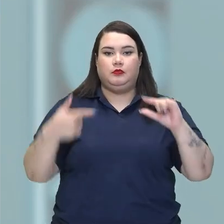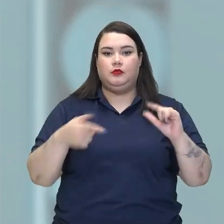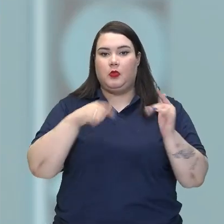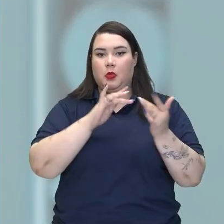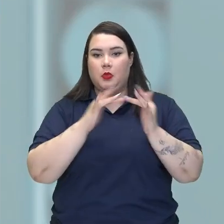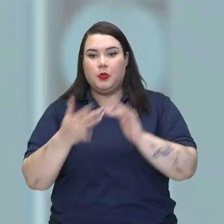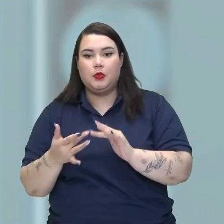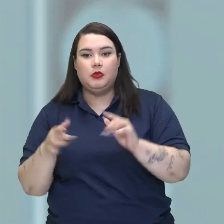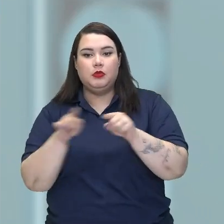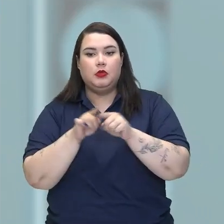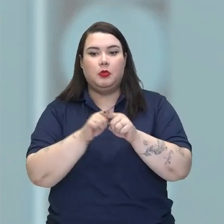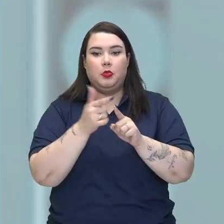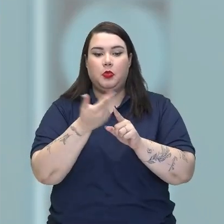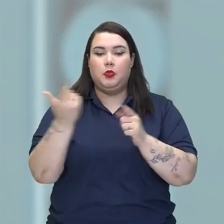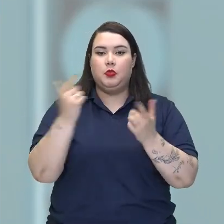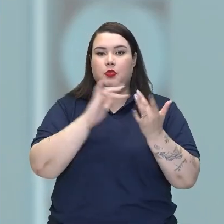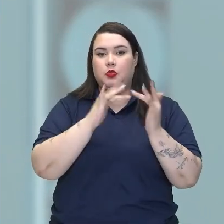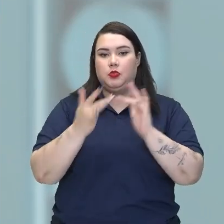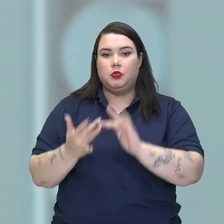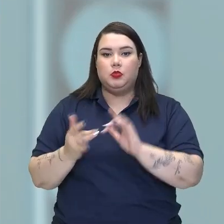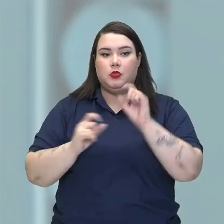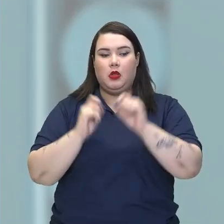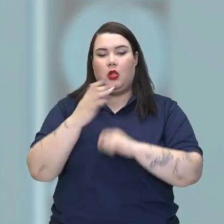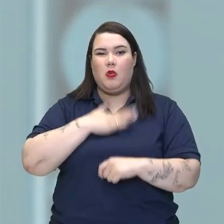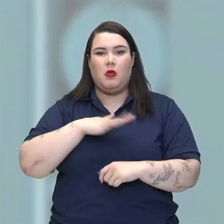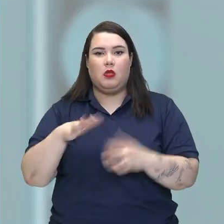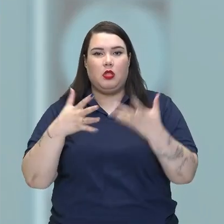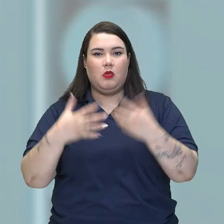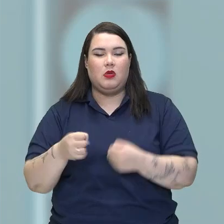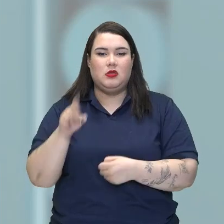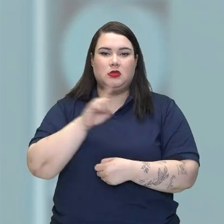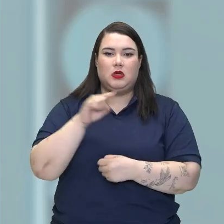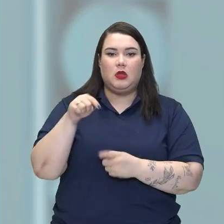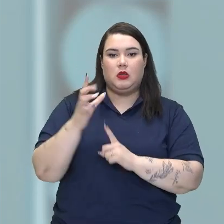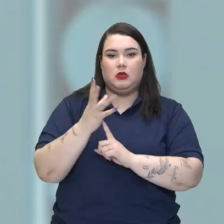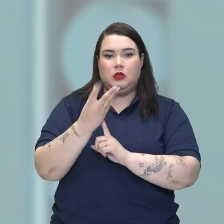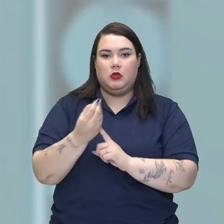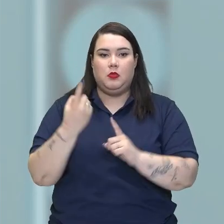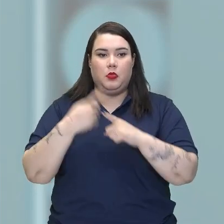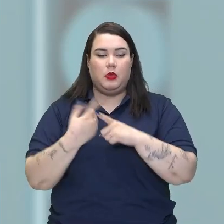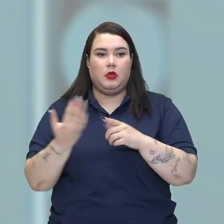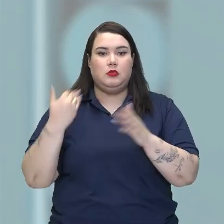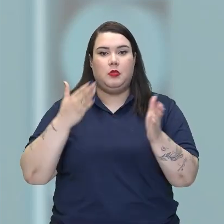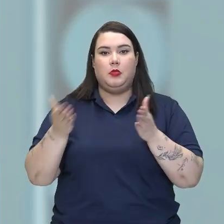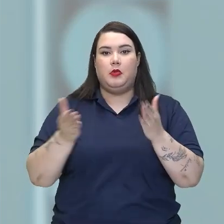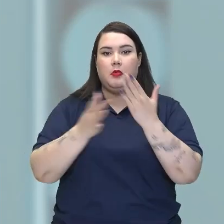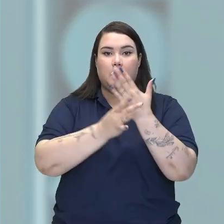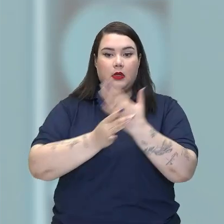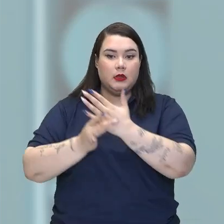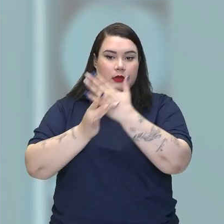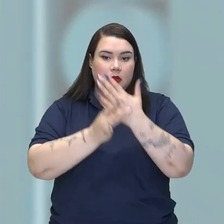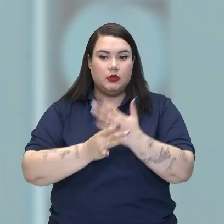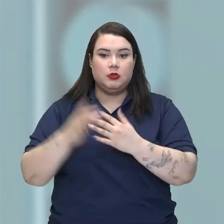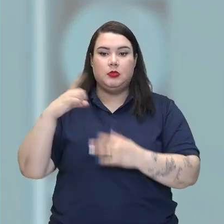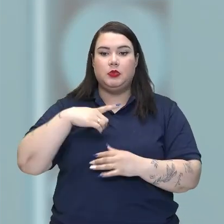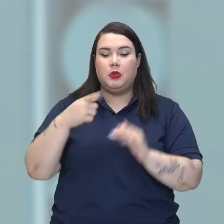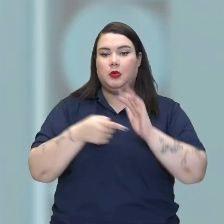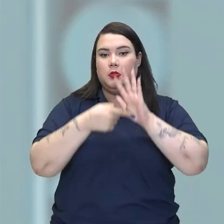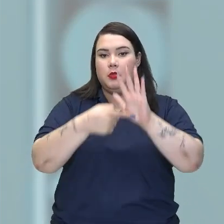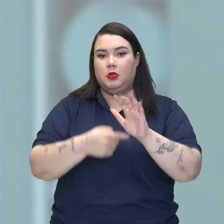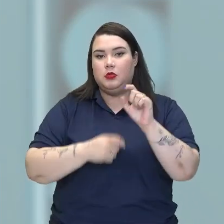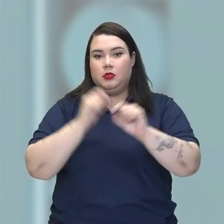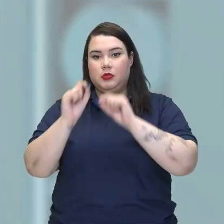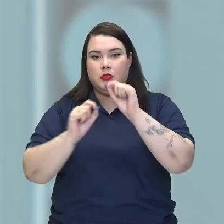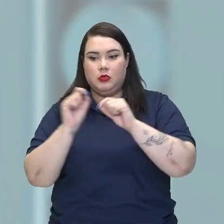no contexto do descontentamento com a própria arte, que lá no parnasianismo estava tentando trazer algumas coisas muito